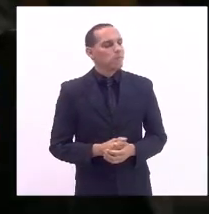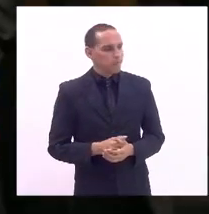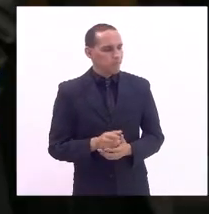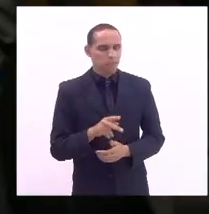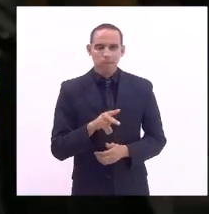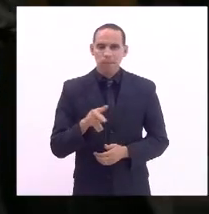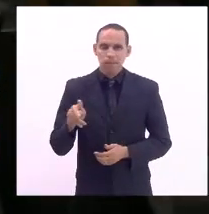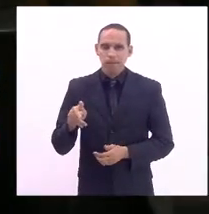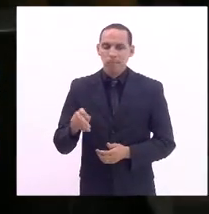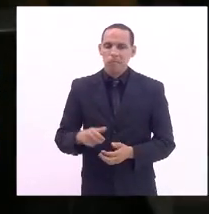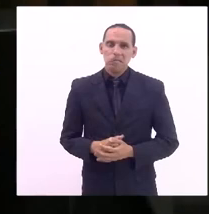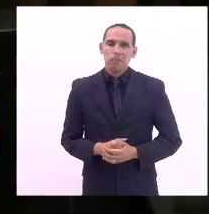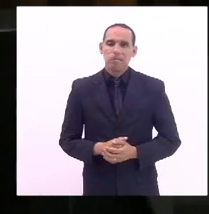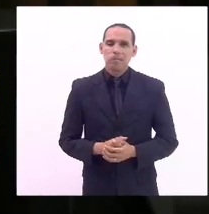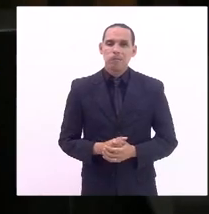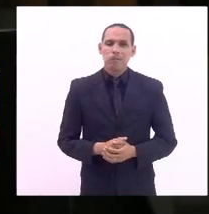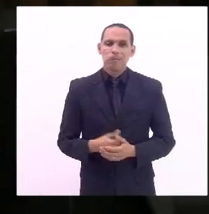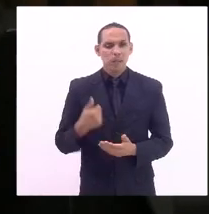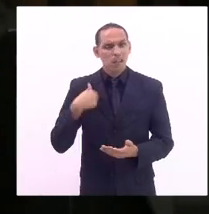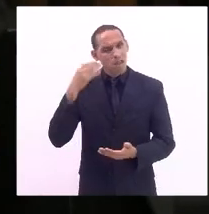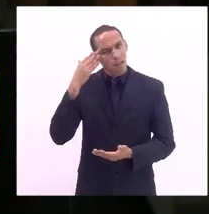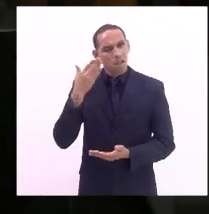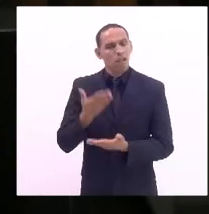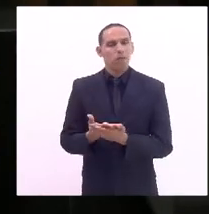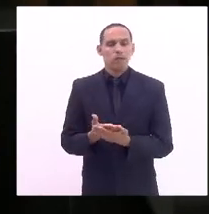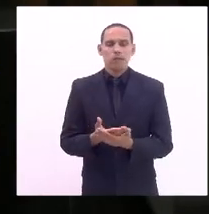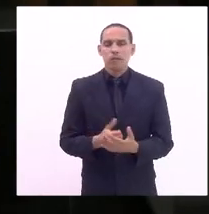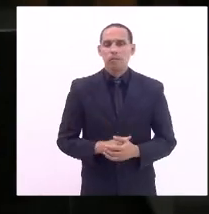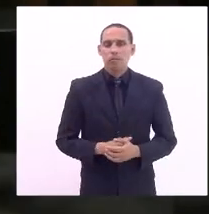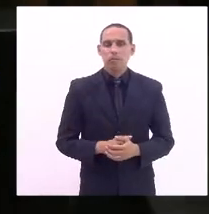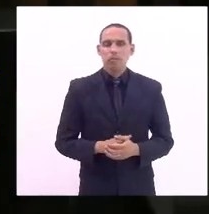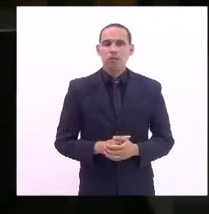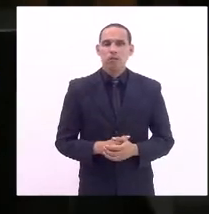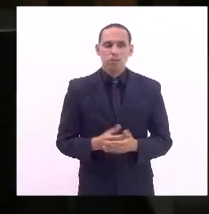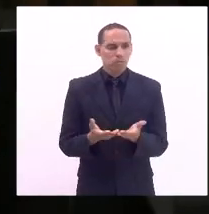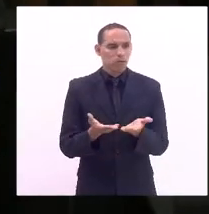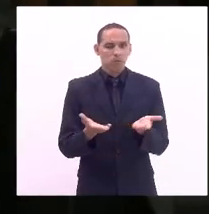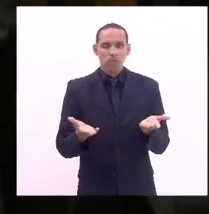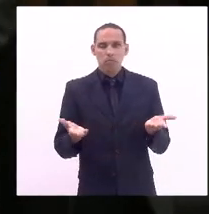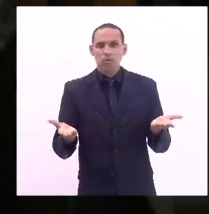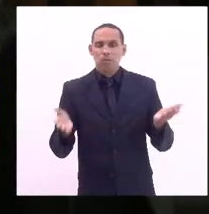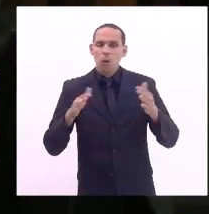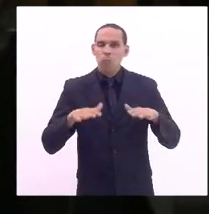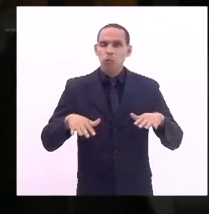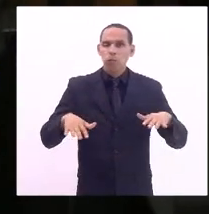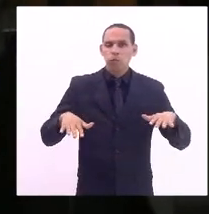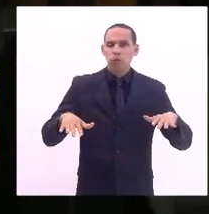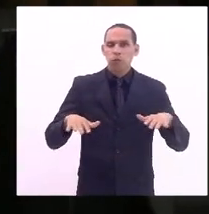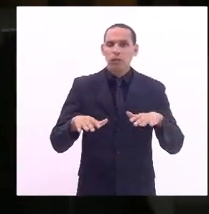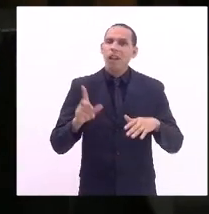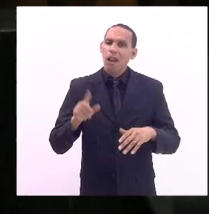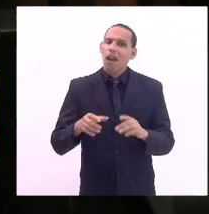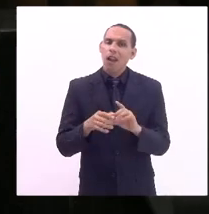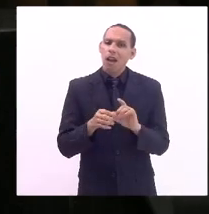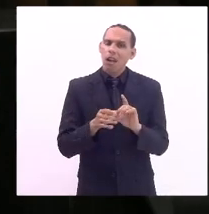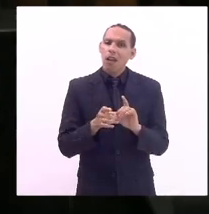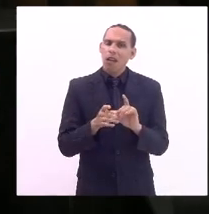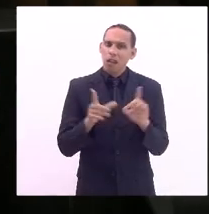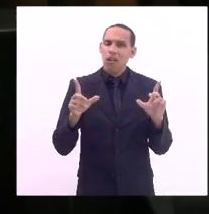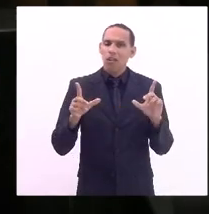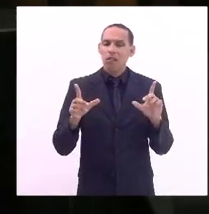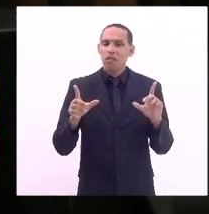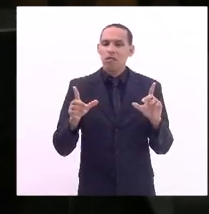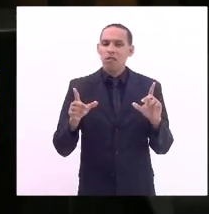presidente, acredito que todos que estão aqui sejam democratas. E